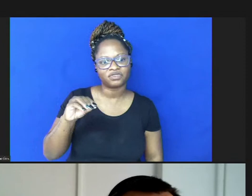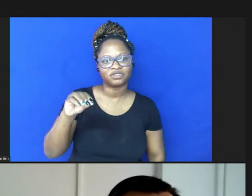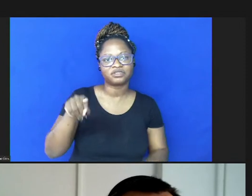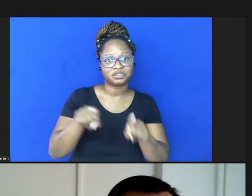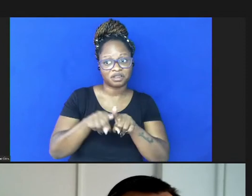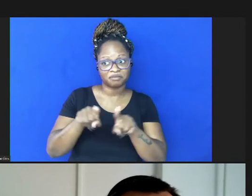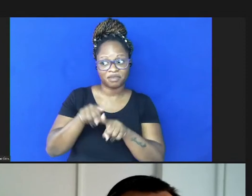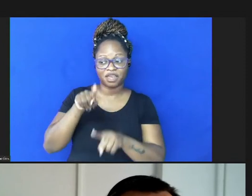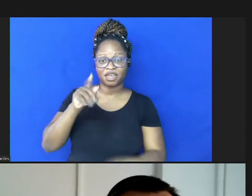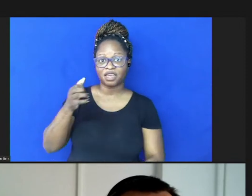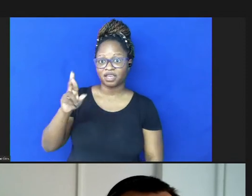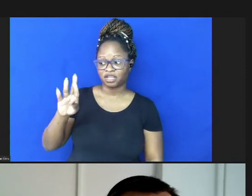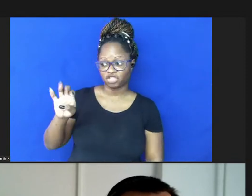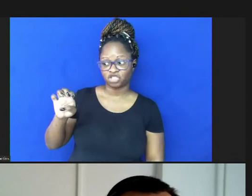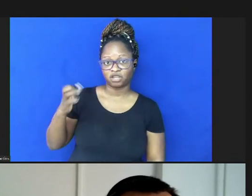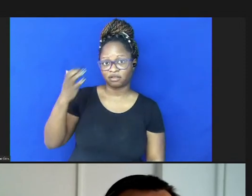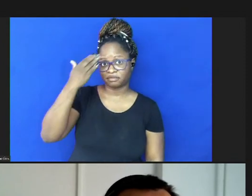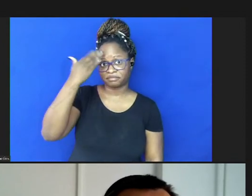Eu,